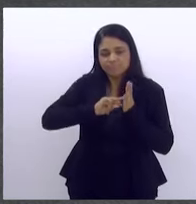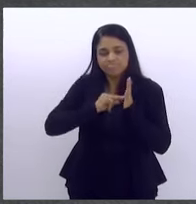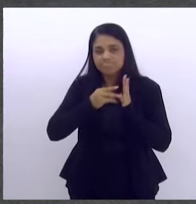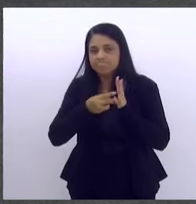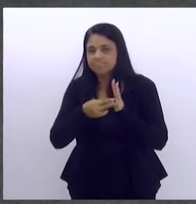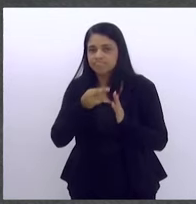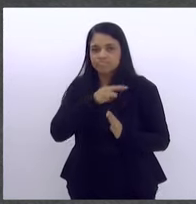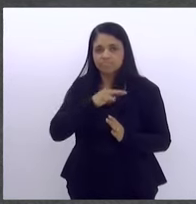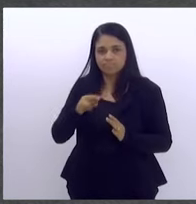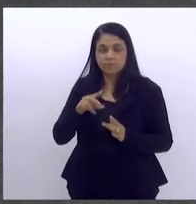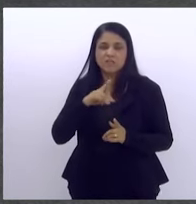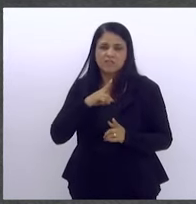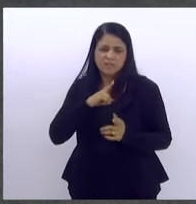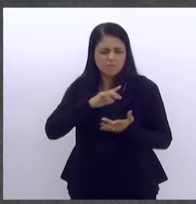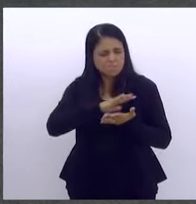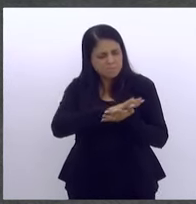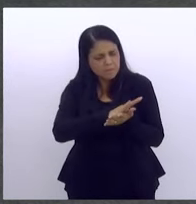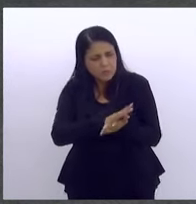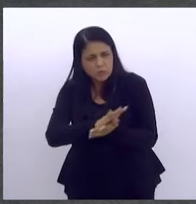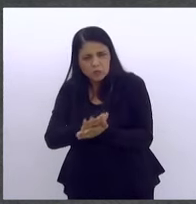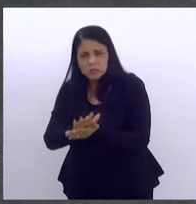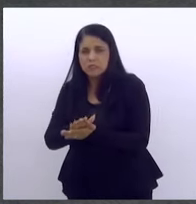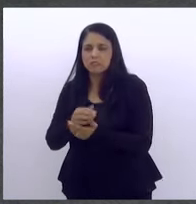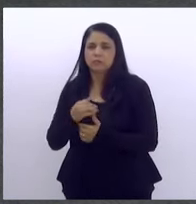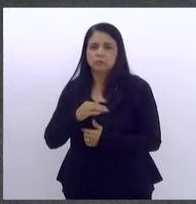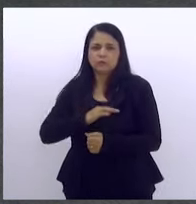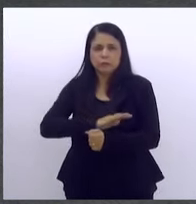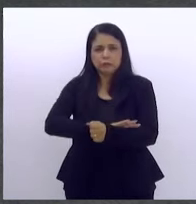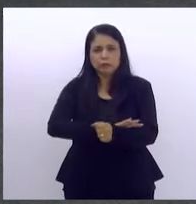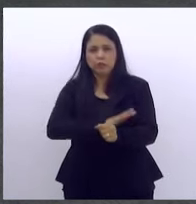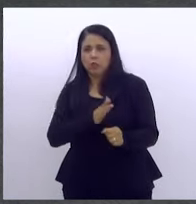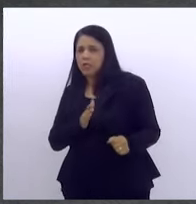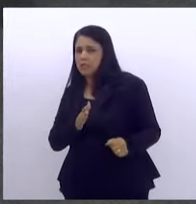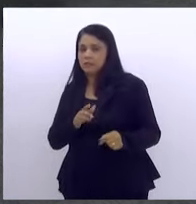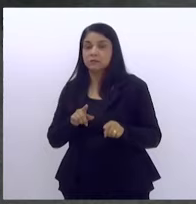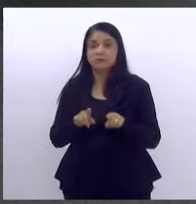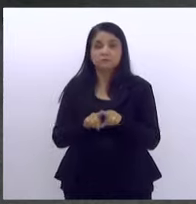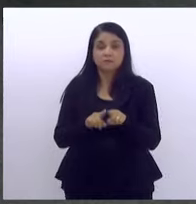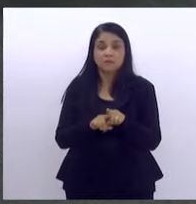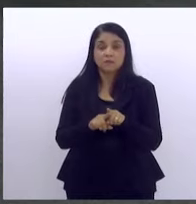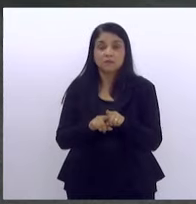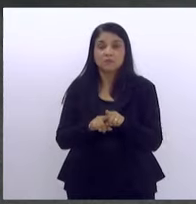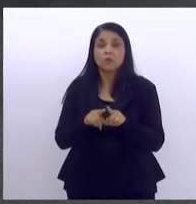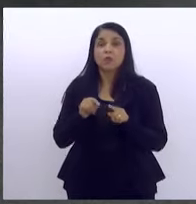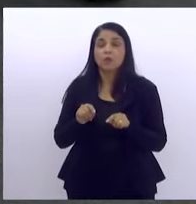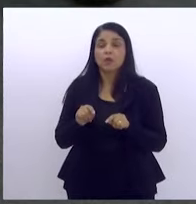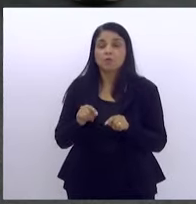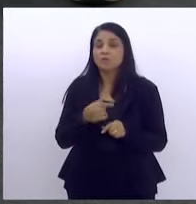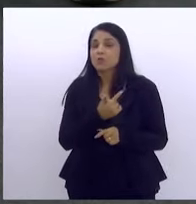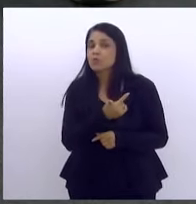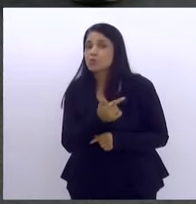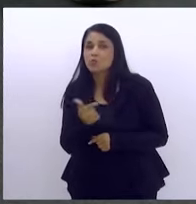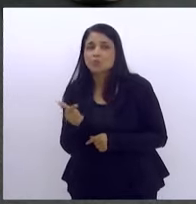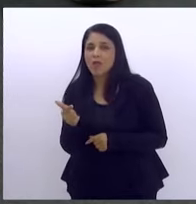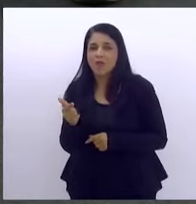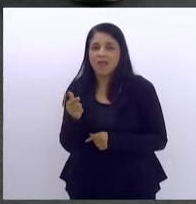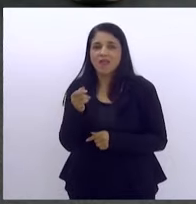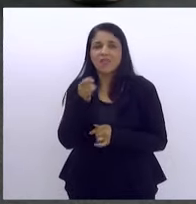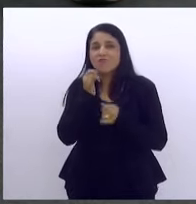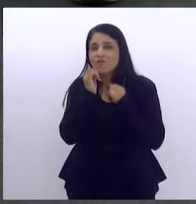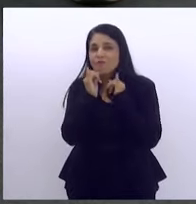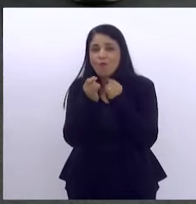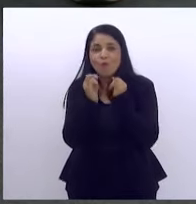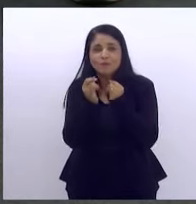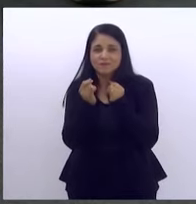Existe muito preconceito, existe muita intolerância que é forjada pela inexistência daquilo que